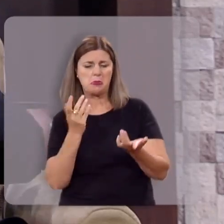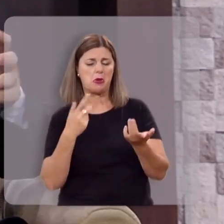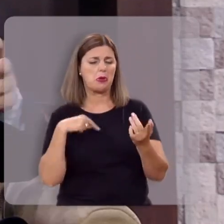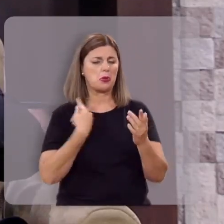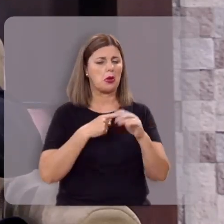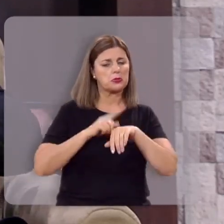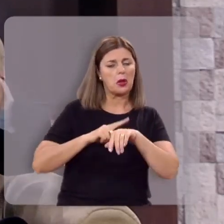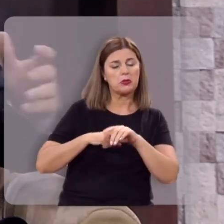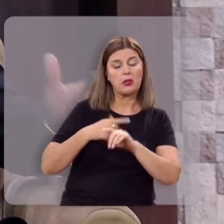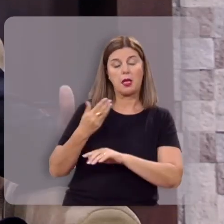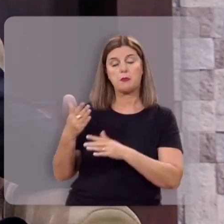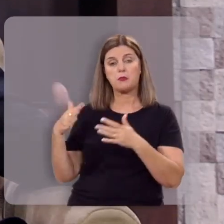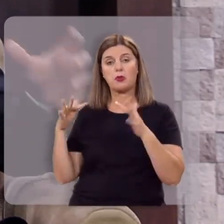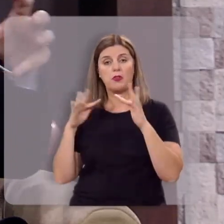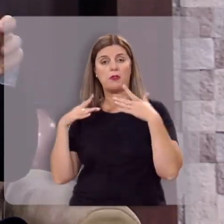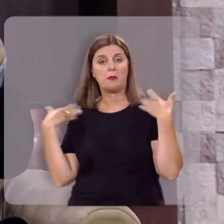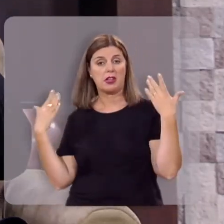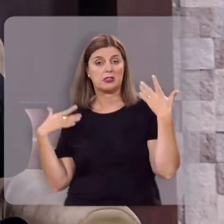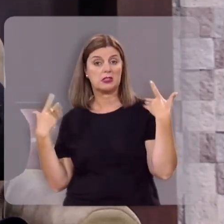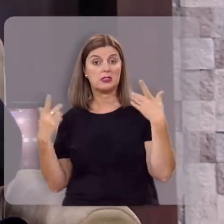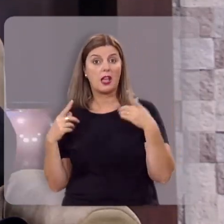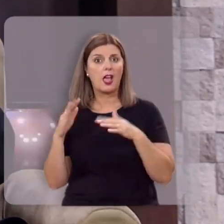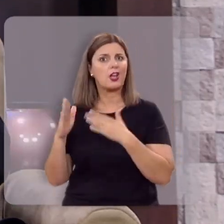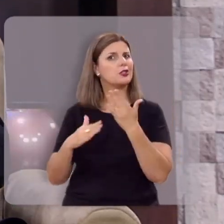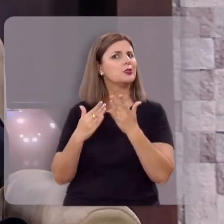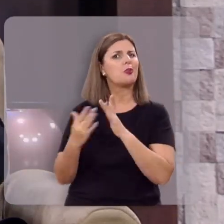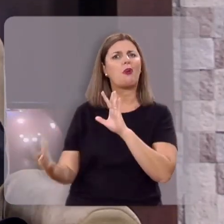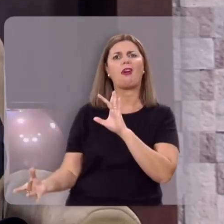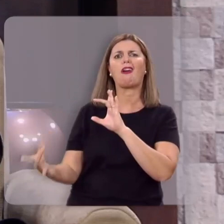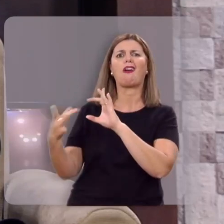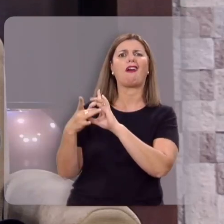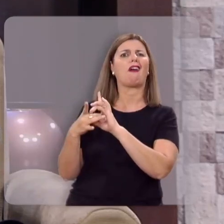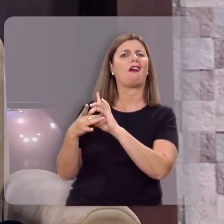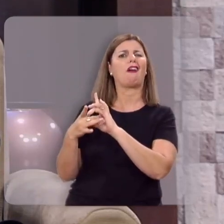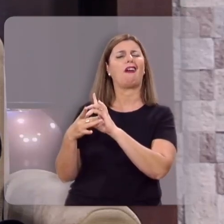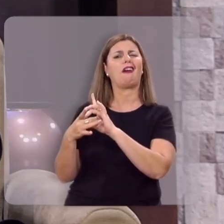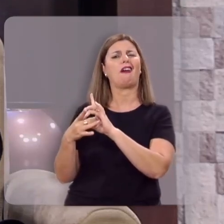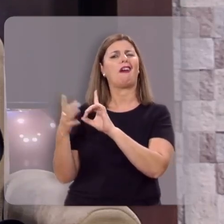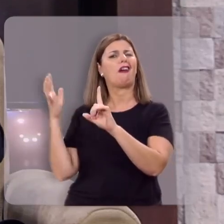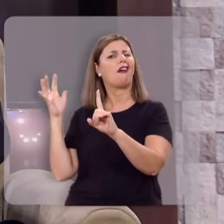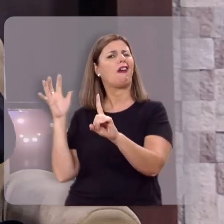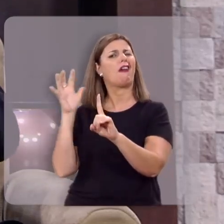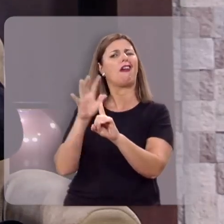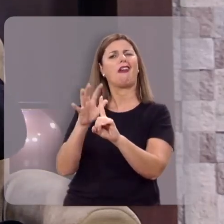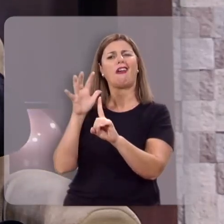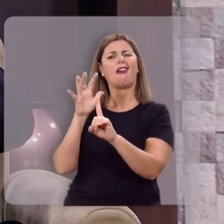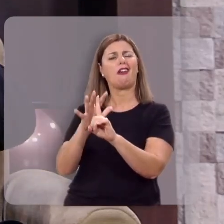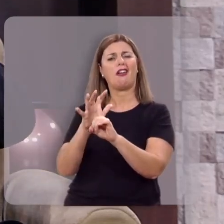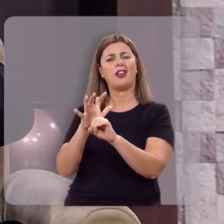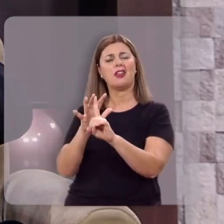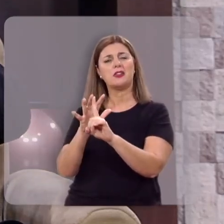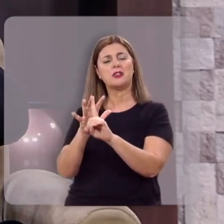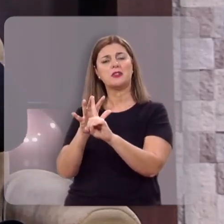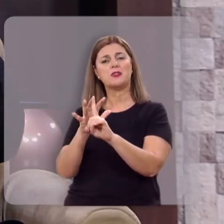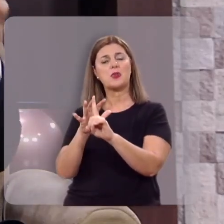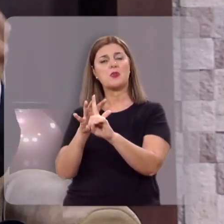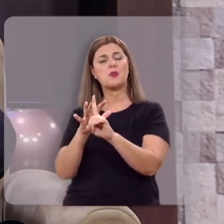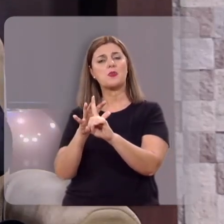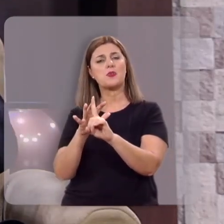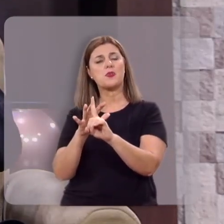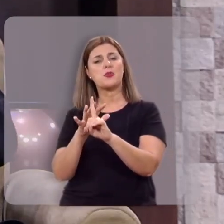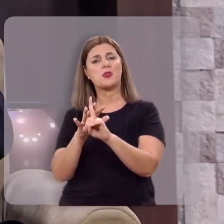afetivos ou mesmo no nosso tempo de lazer, tudo isso está influenciado por aquela que